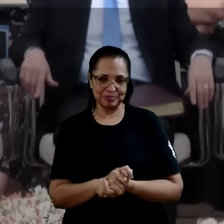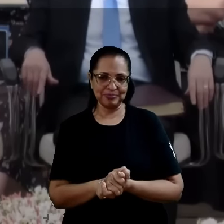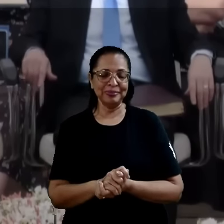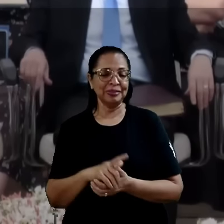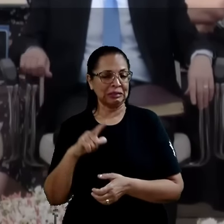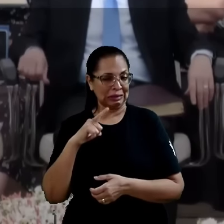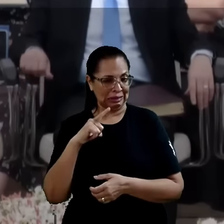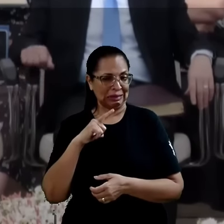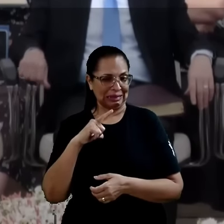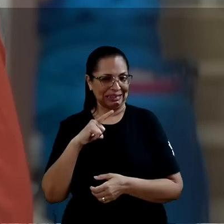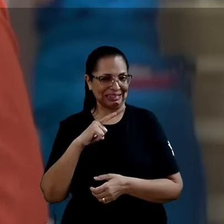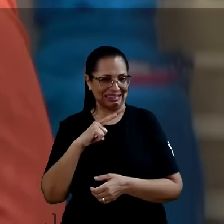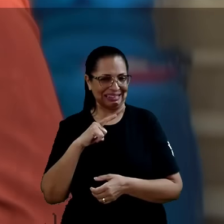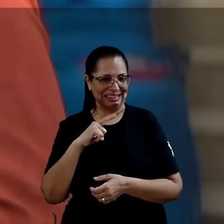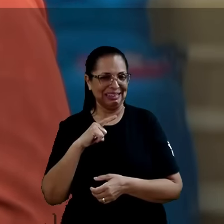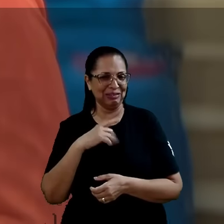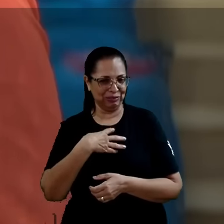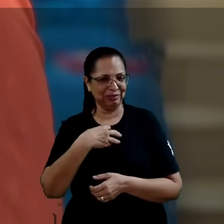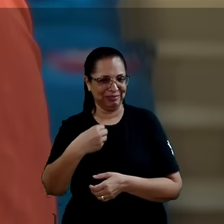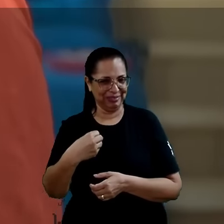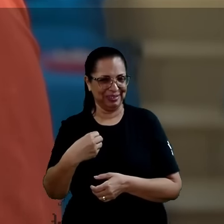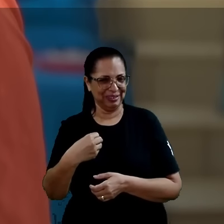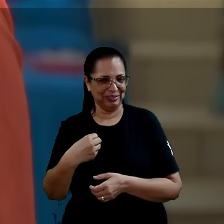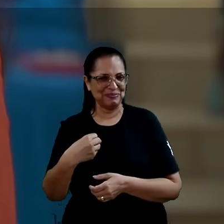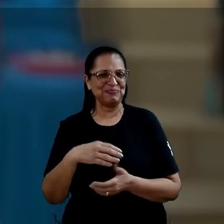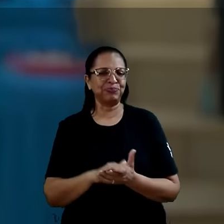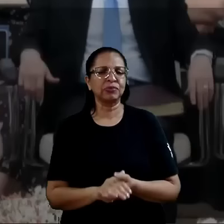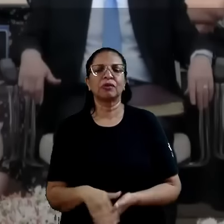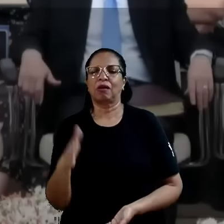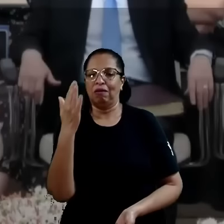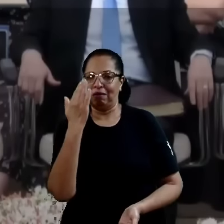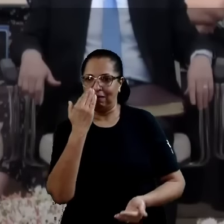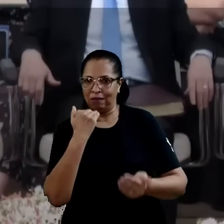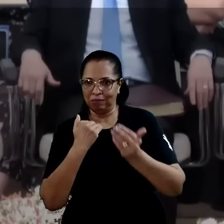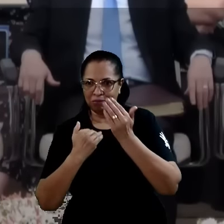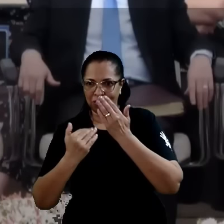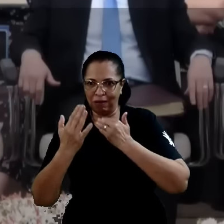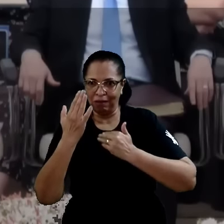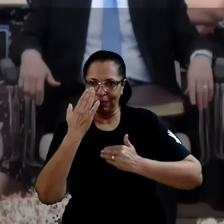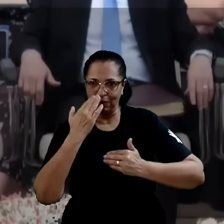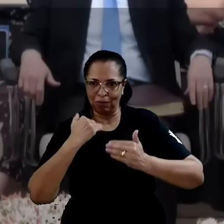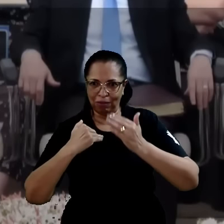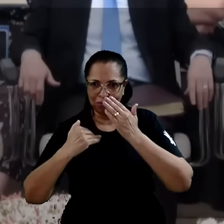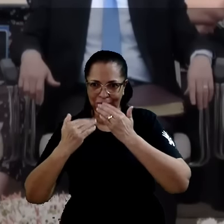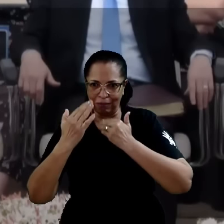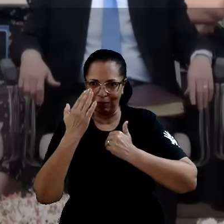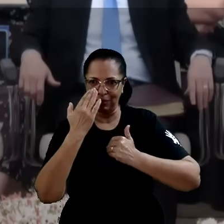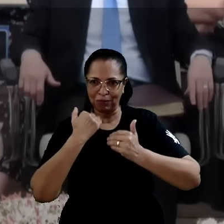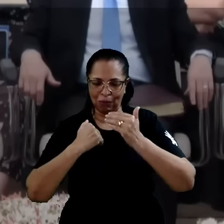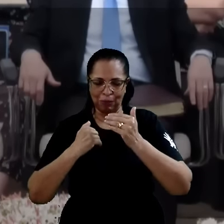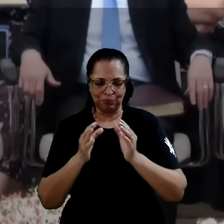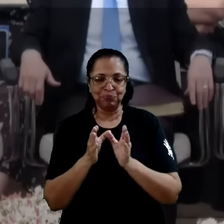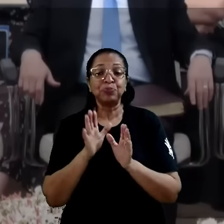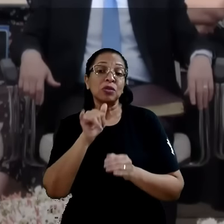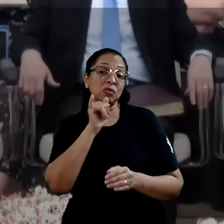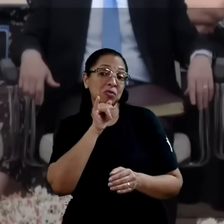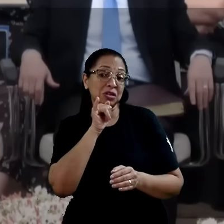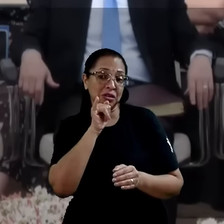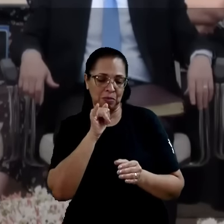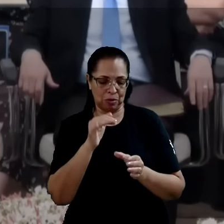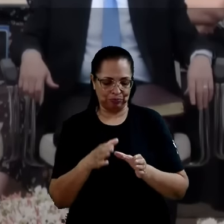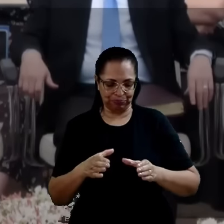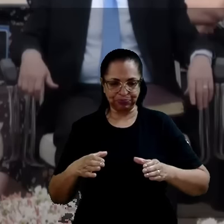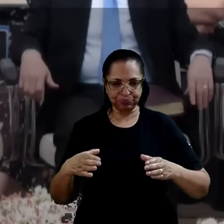solitária Ele come com força e aí quando chega o prato ele esquece de orar esquece dá